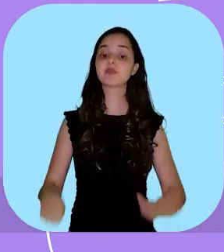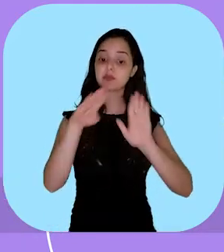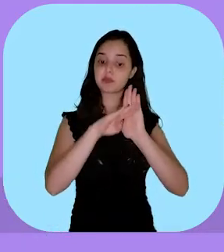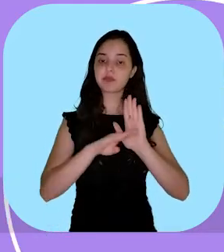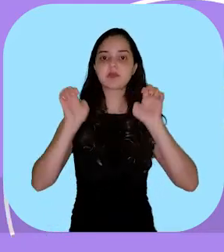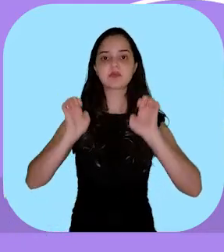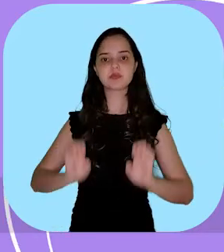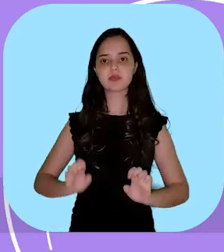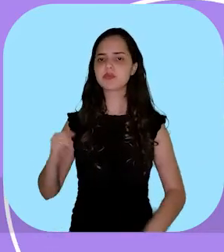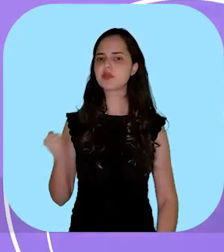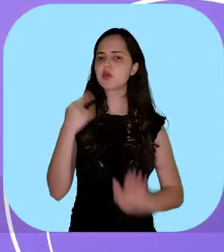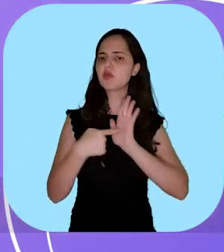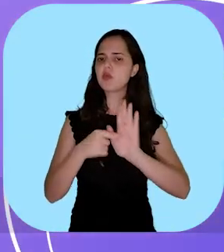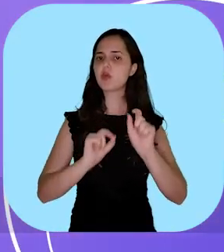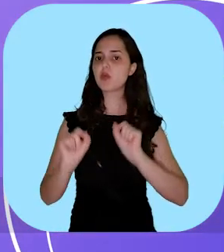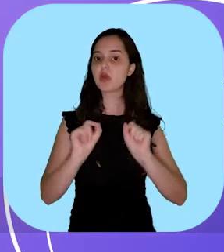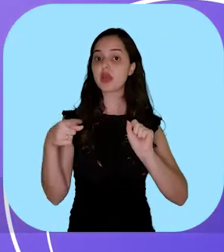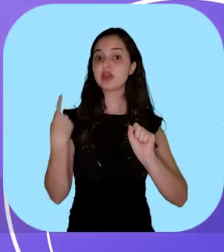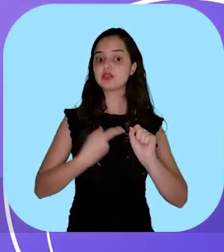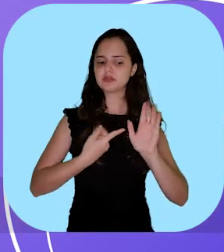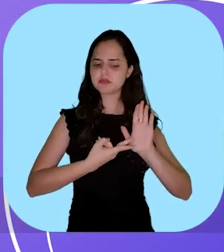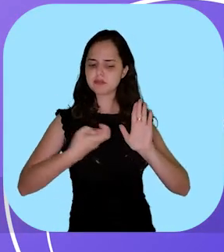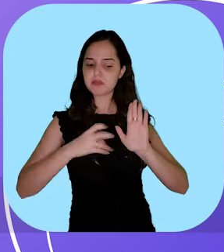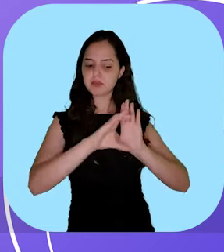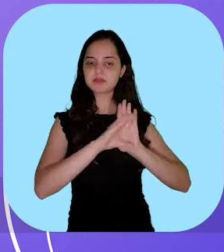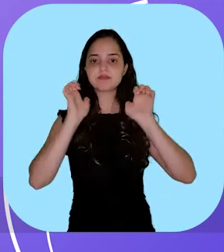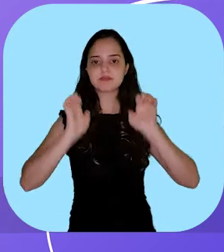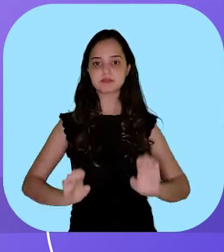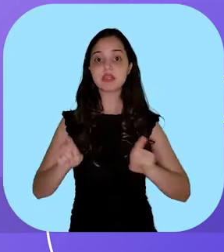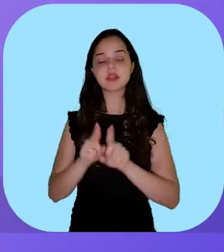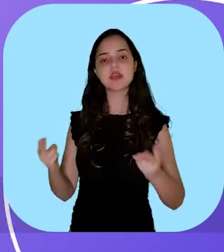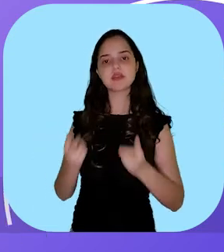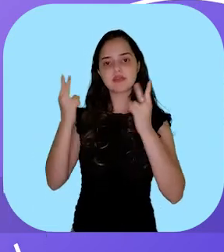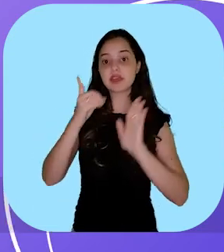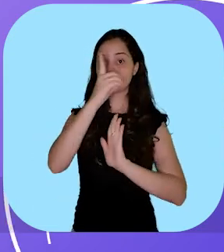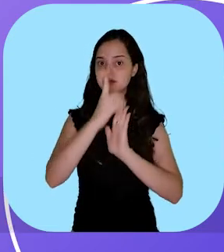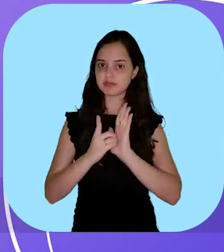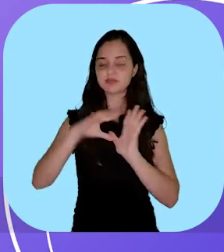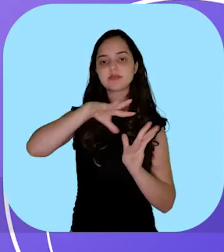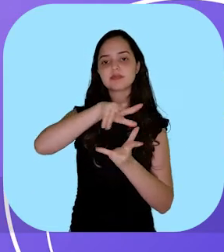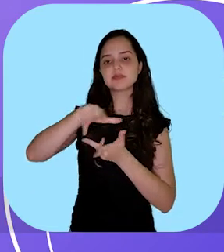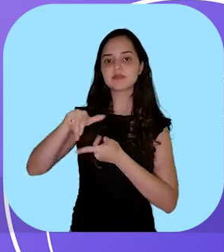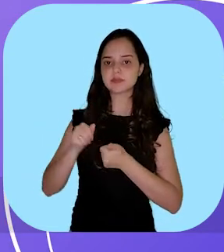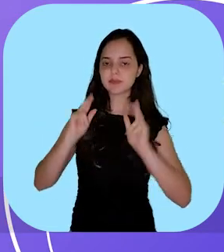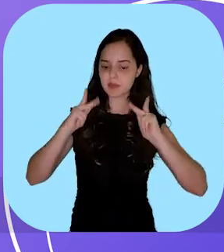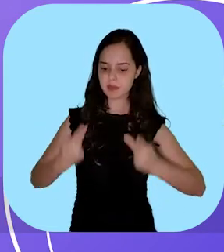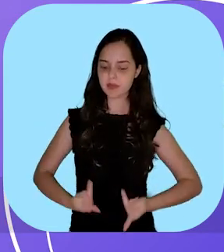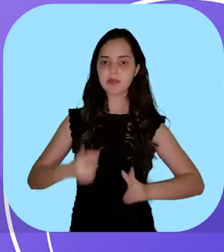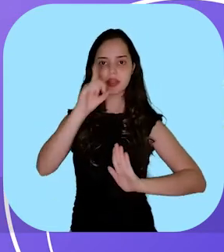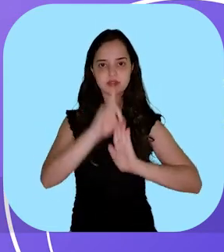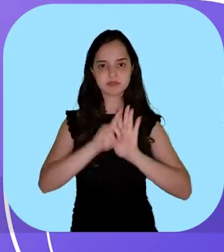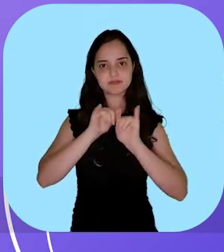Os princípios éticos apontam que devemos observar o Código de Ética e os valores da Declaração Universal